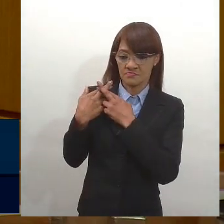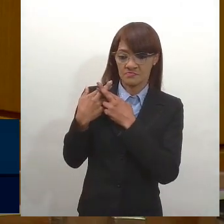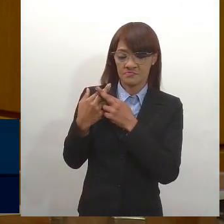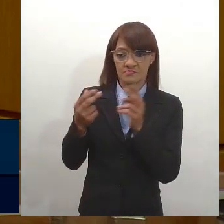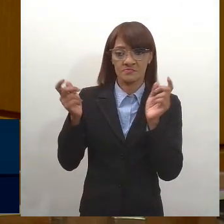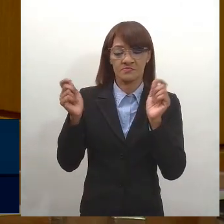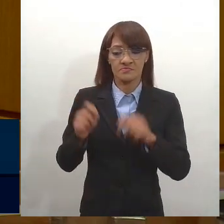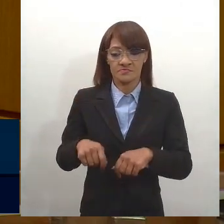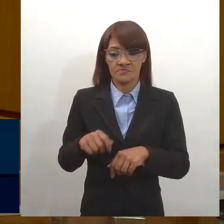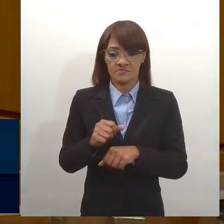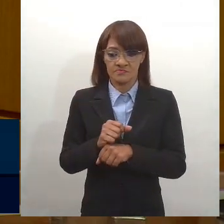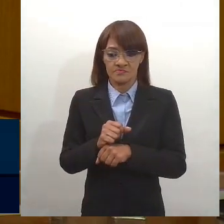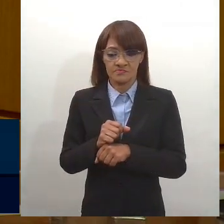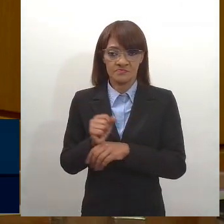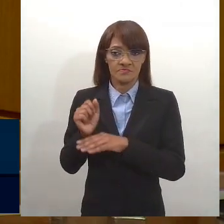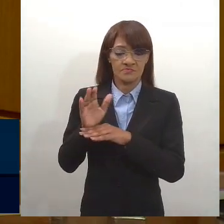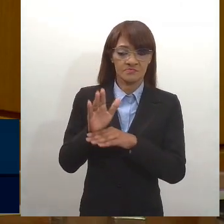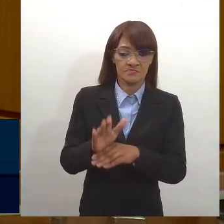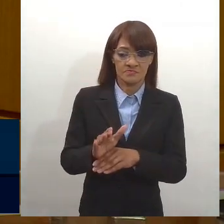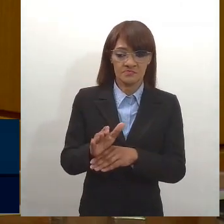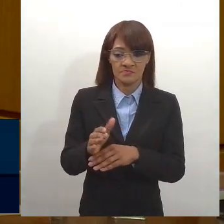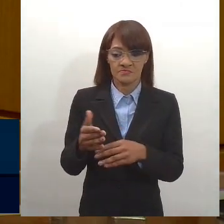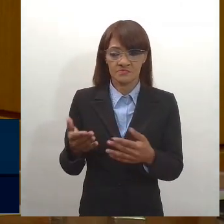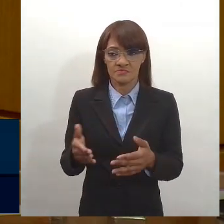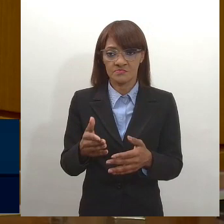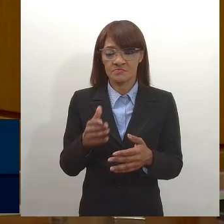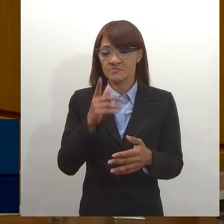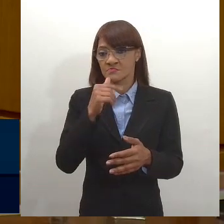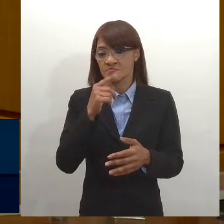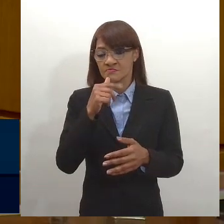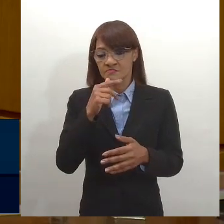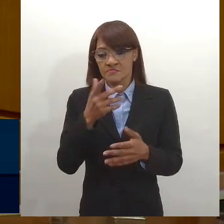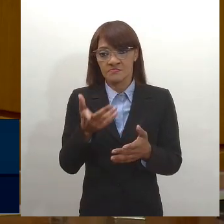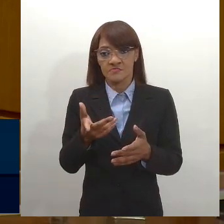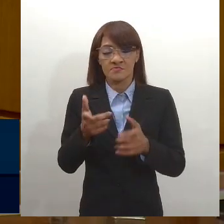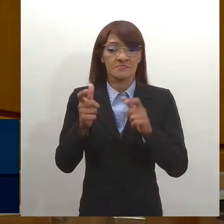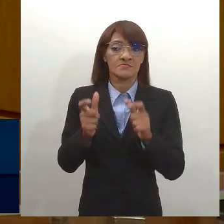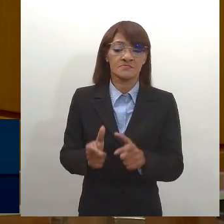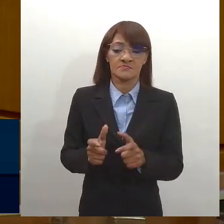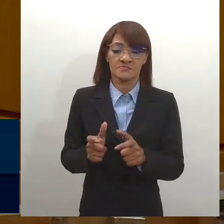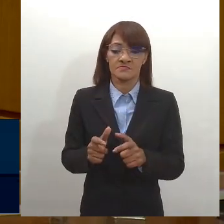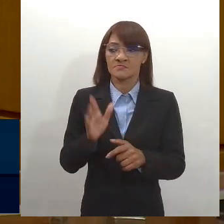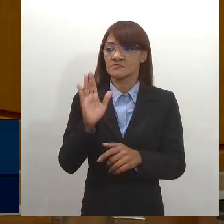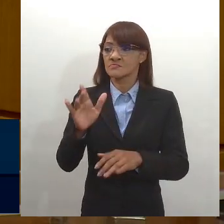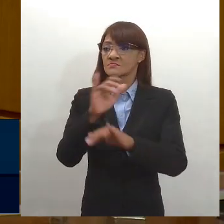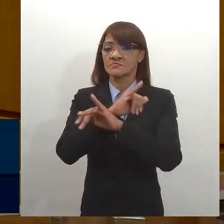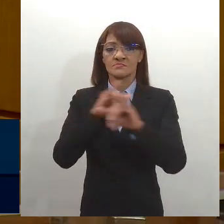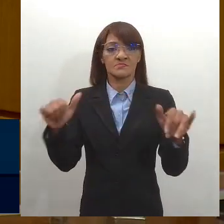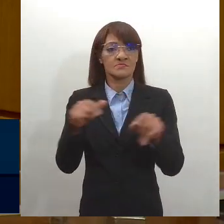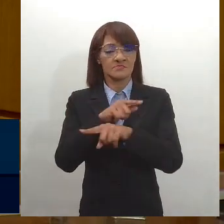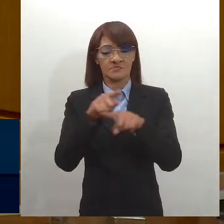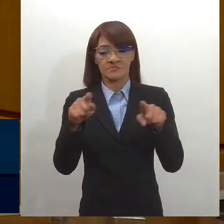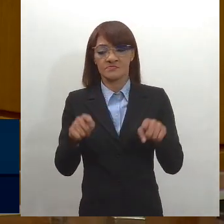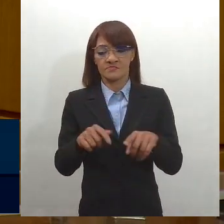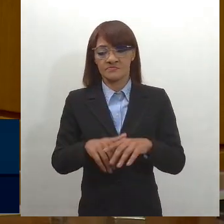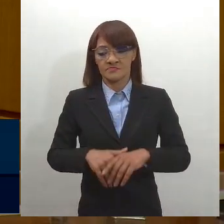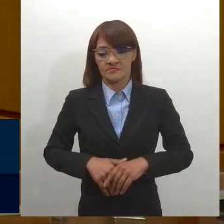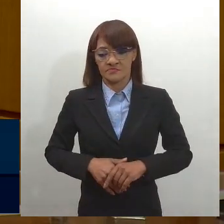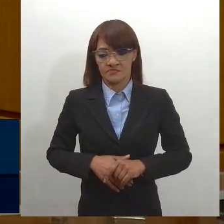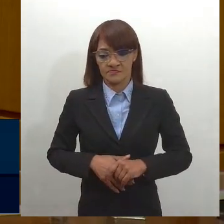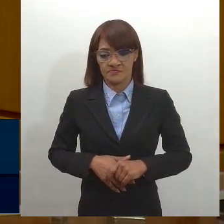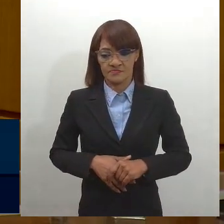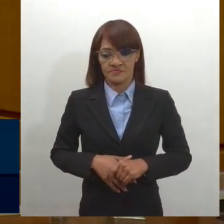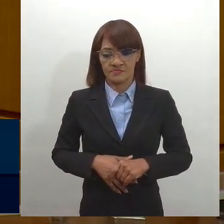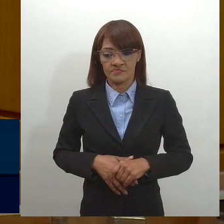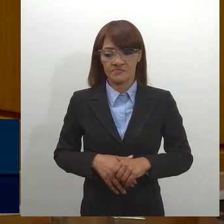abastecer onde tem rede e a água não chega. Eu já disse a vocês aqui por diversas vezes, essa é uma área